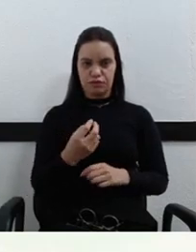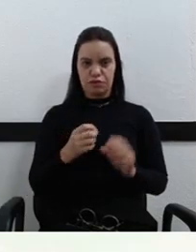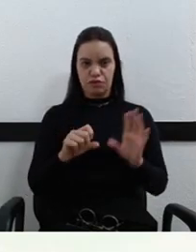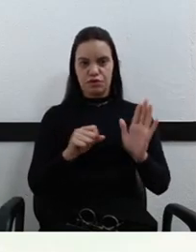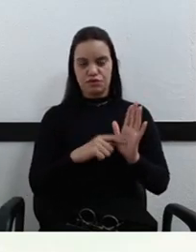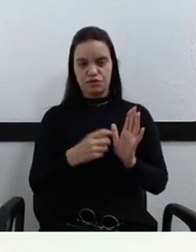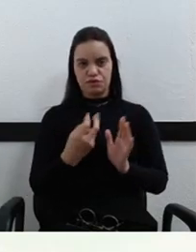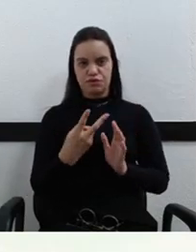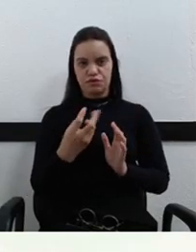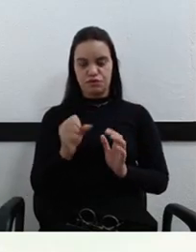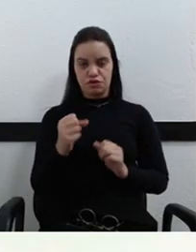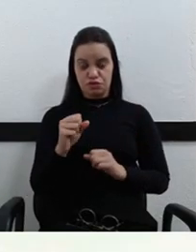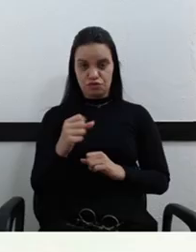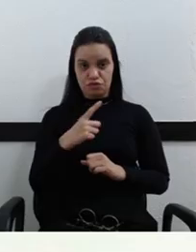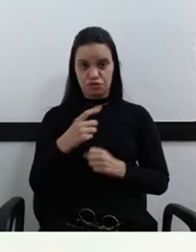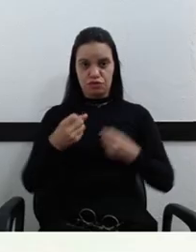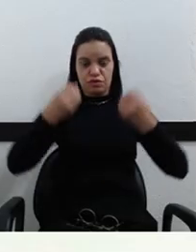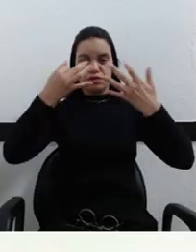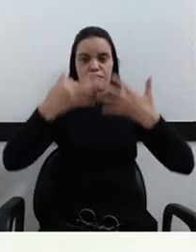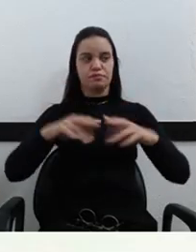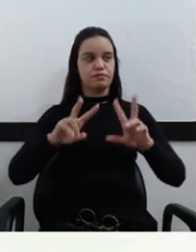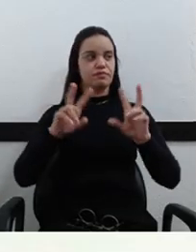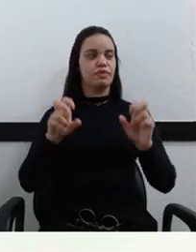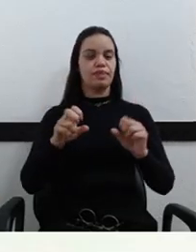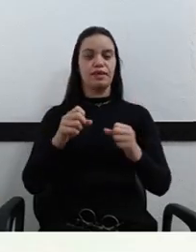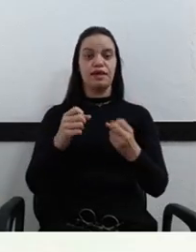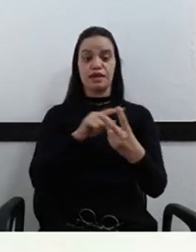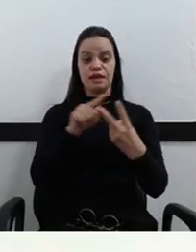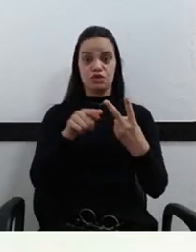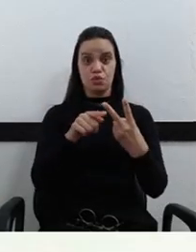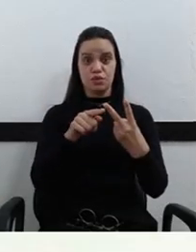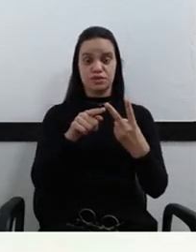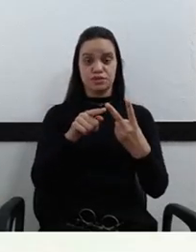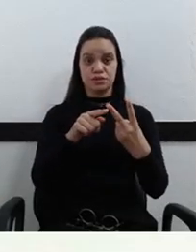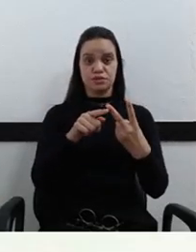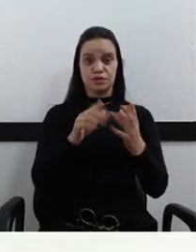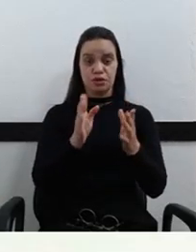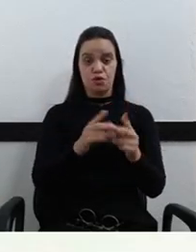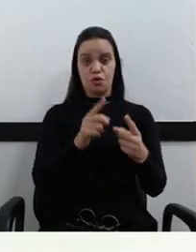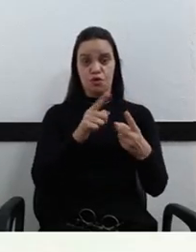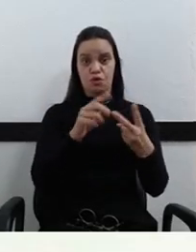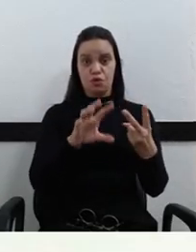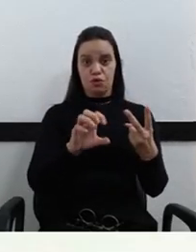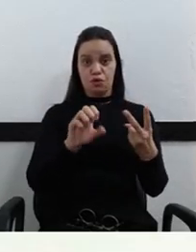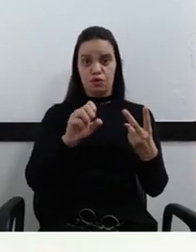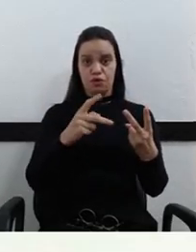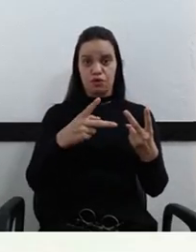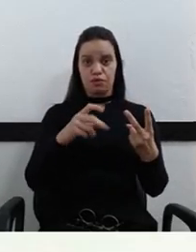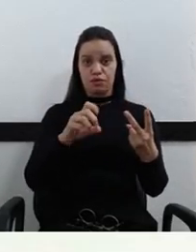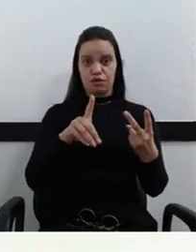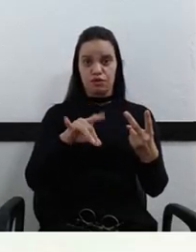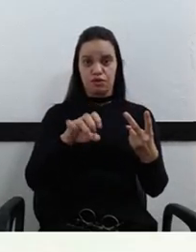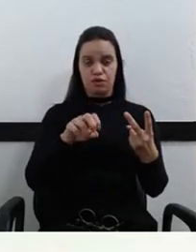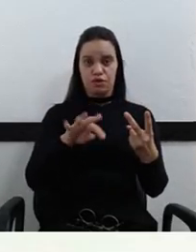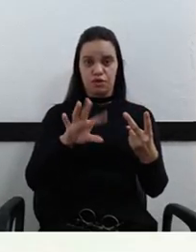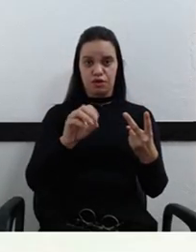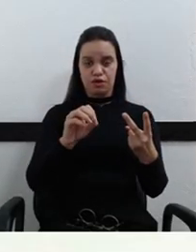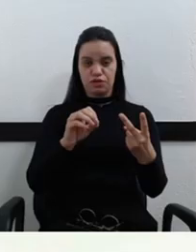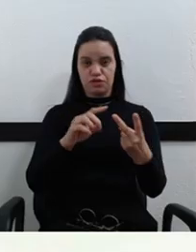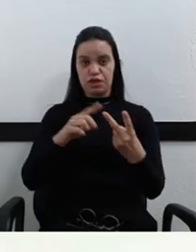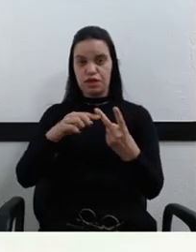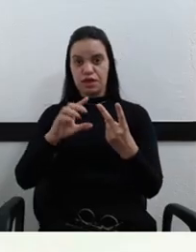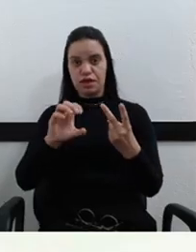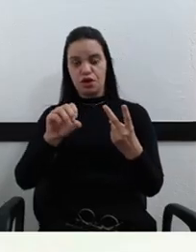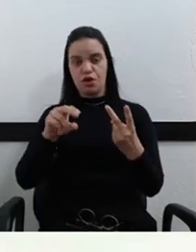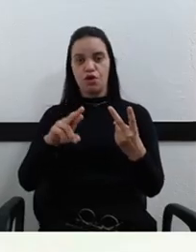fala que as sessões ordinárias do Conselho Superior da Defensoria Pública serão divididas em duas partes. O expediente e a ordem do dia. Esse momento de